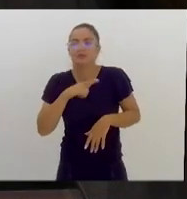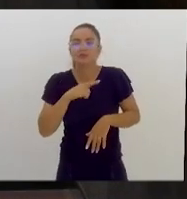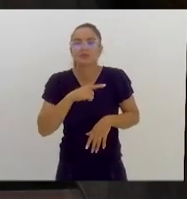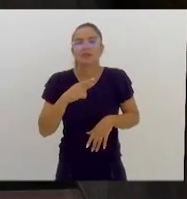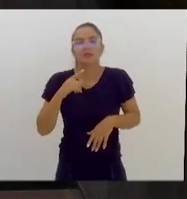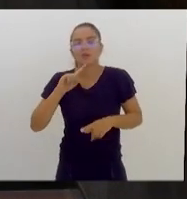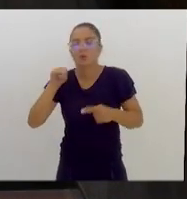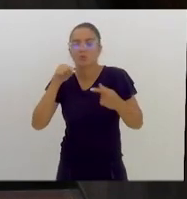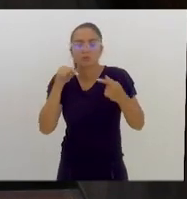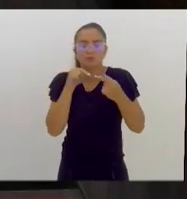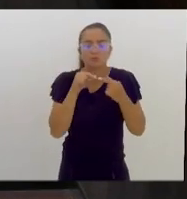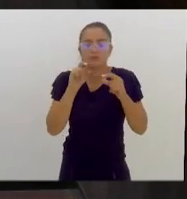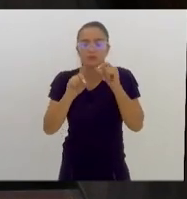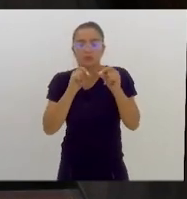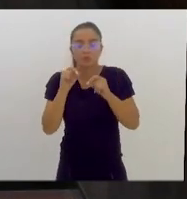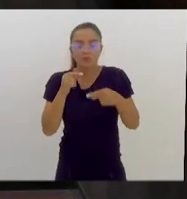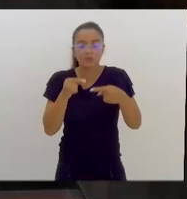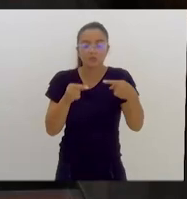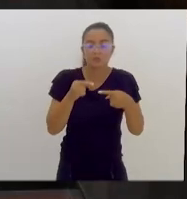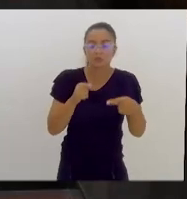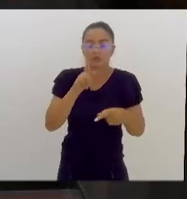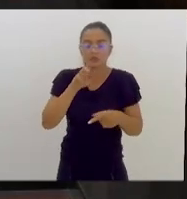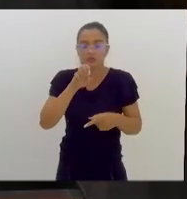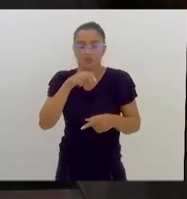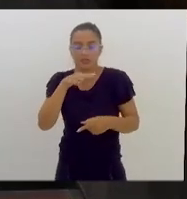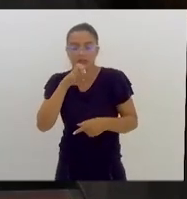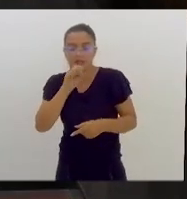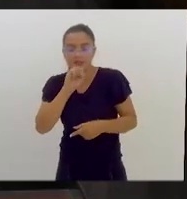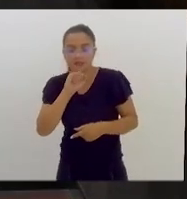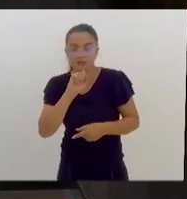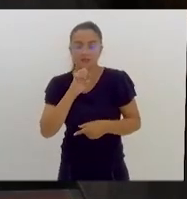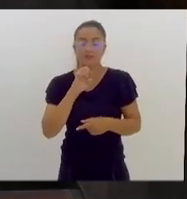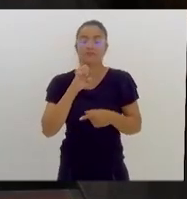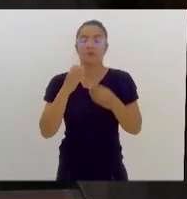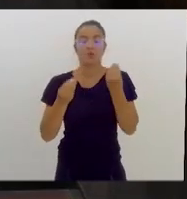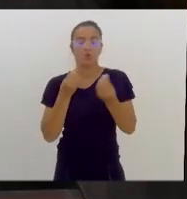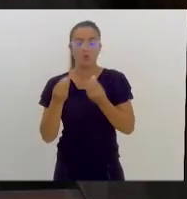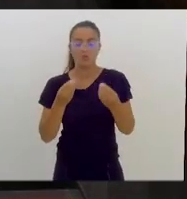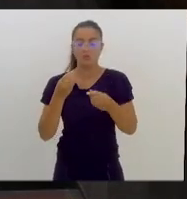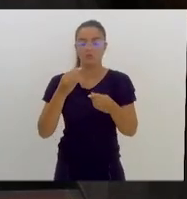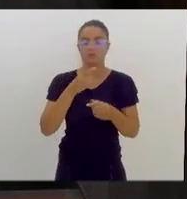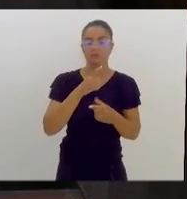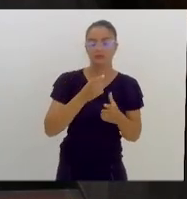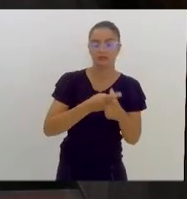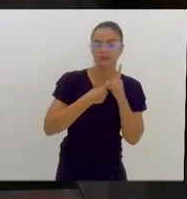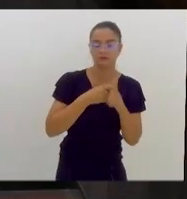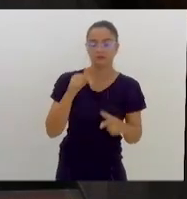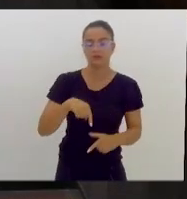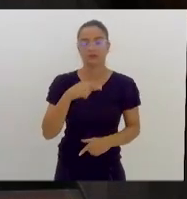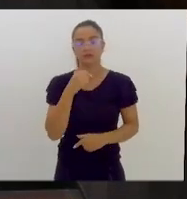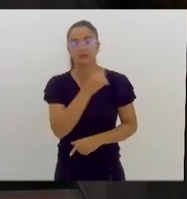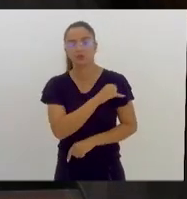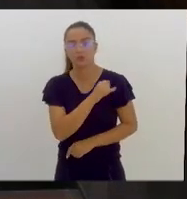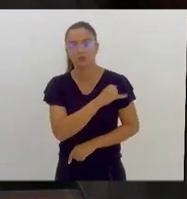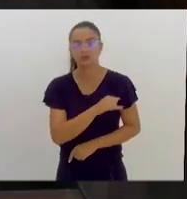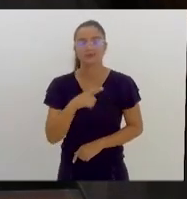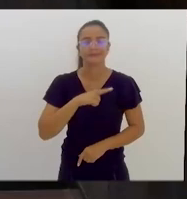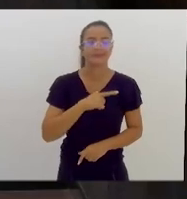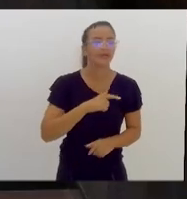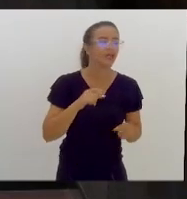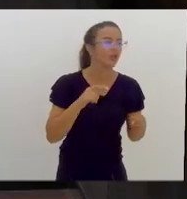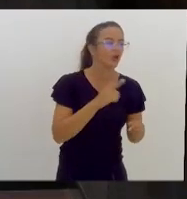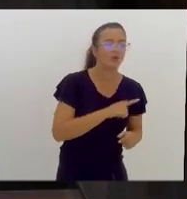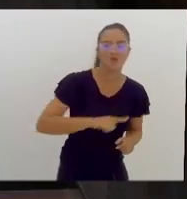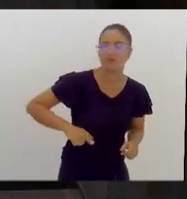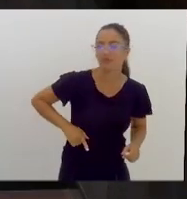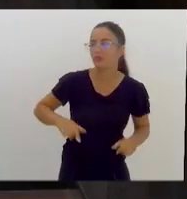de discutir a gênese da dívida do Rio de Janeiro, em que pese todo o retrospecto de péssimos governos,